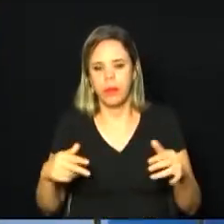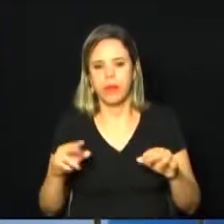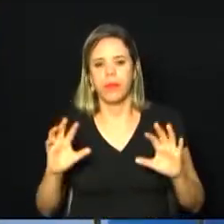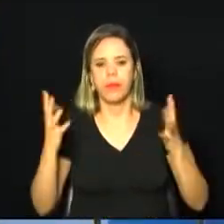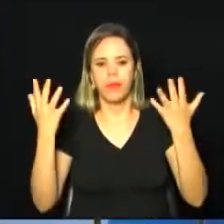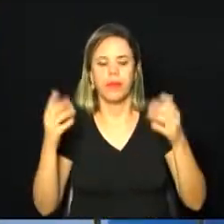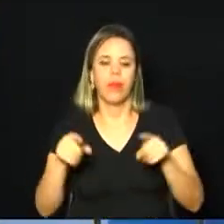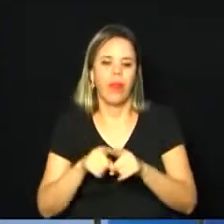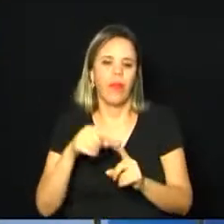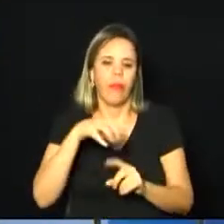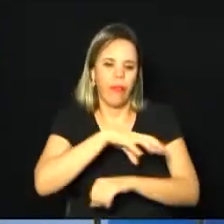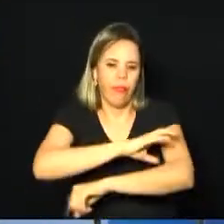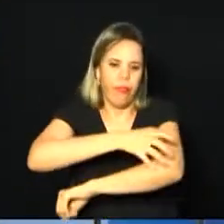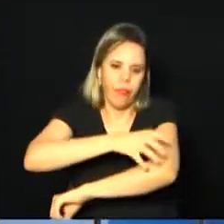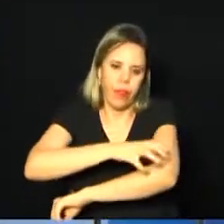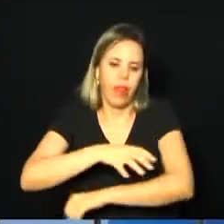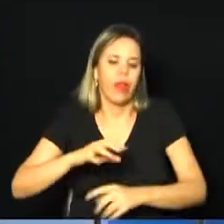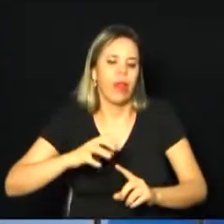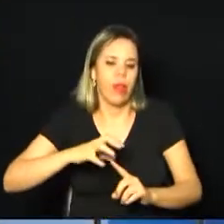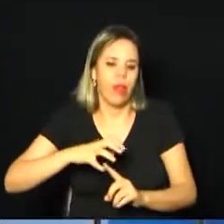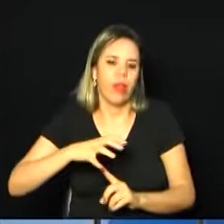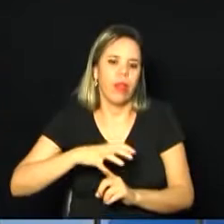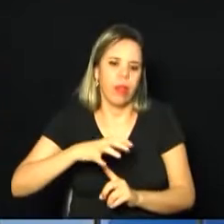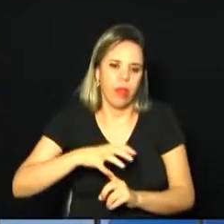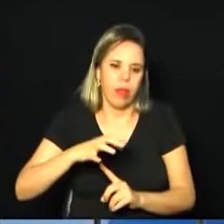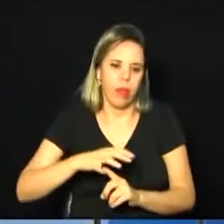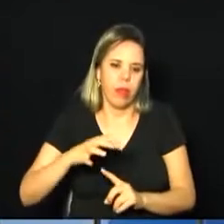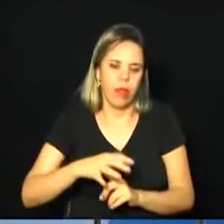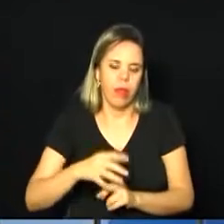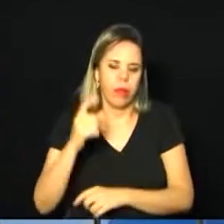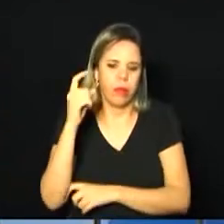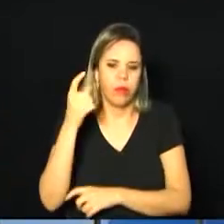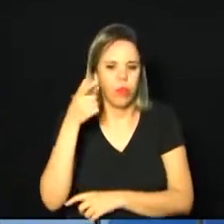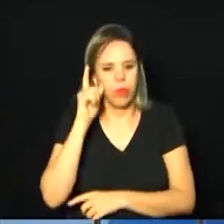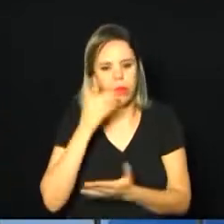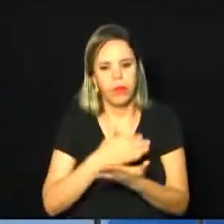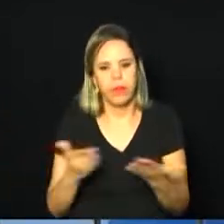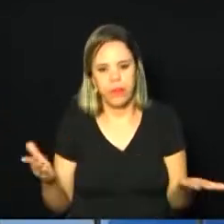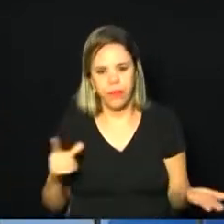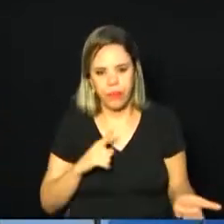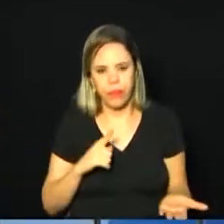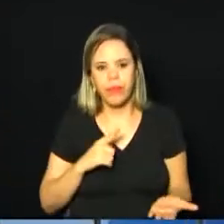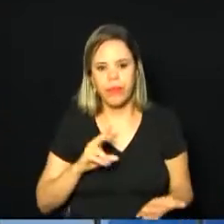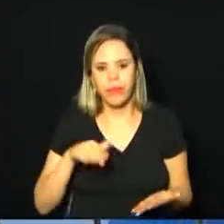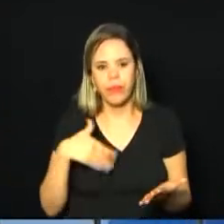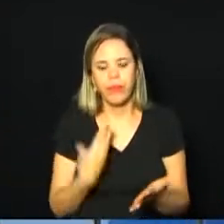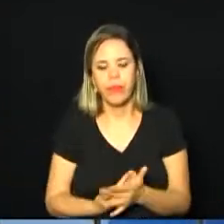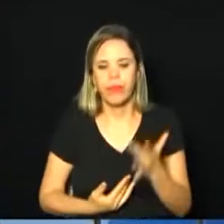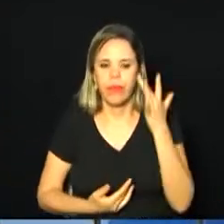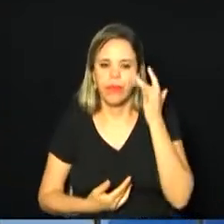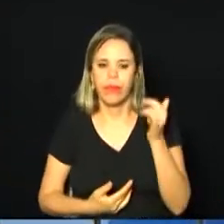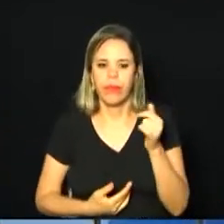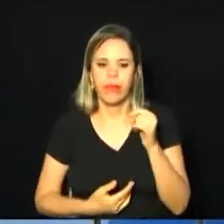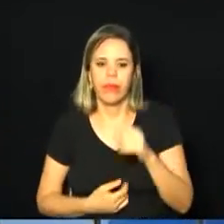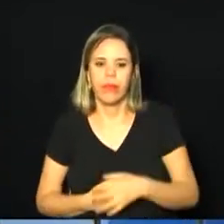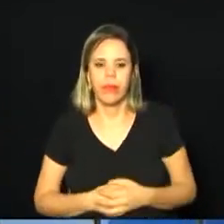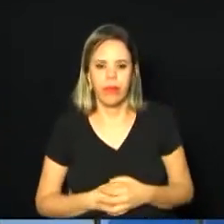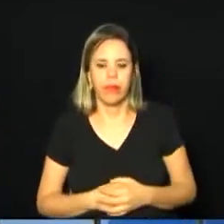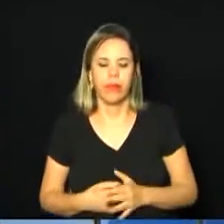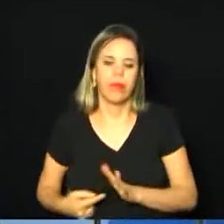que começa já começou a inclusive ontem tem hoje e vai até amanhã olha